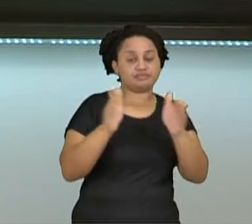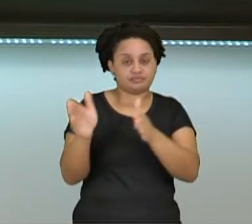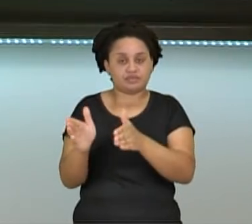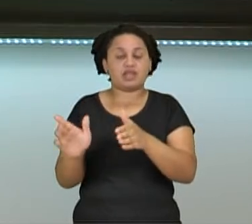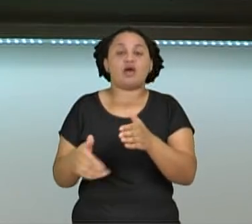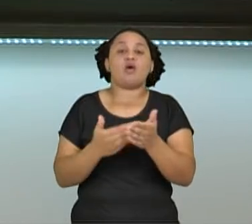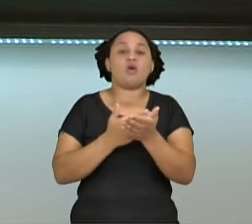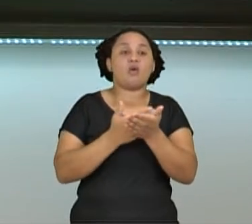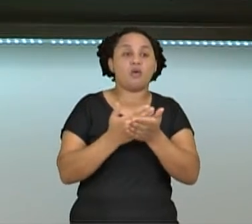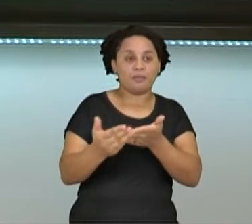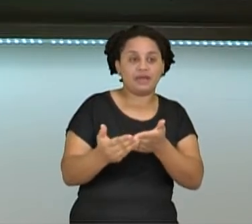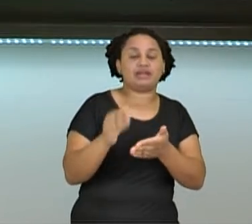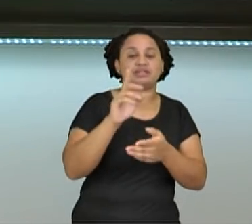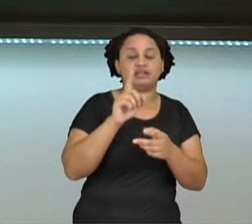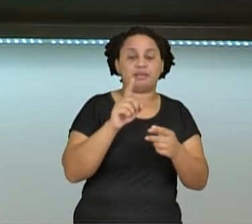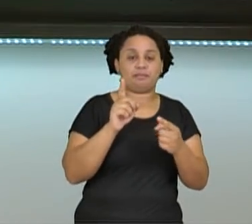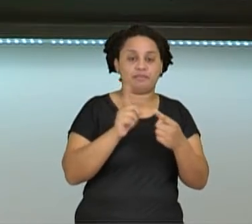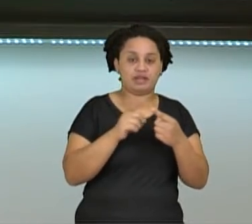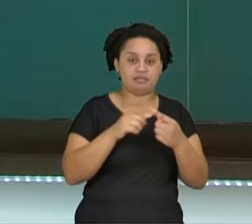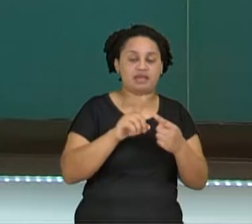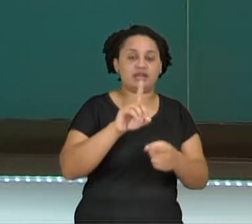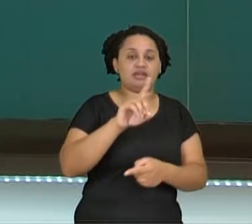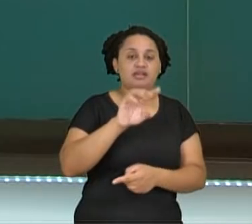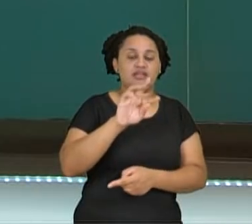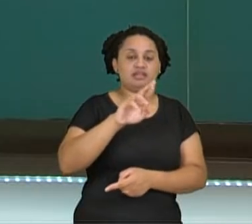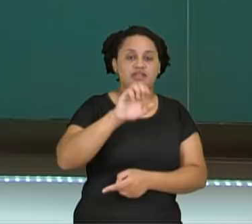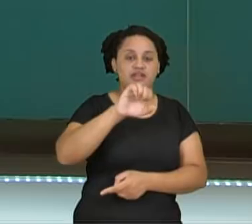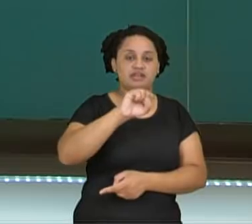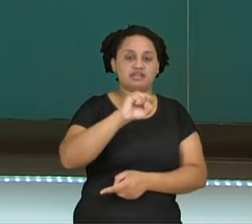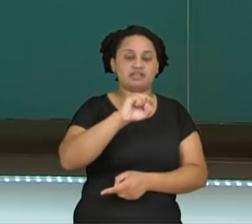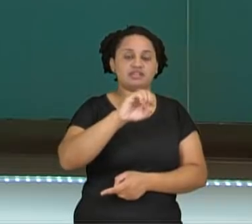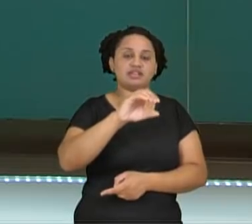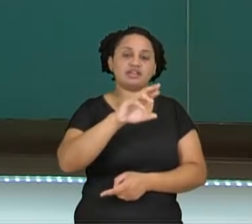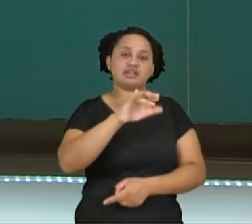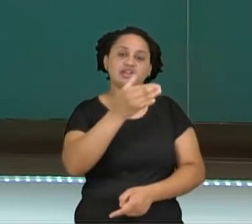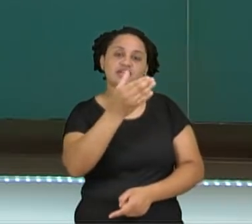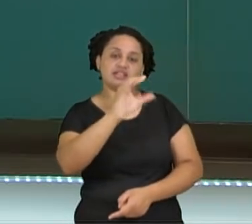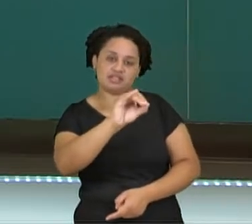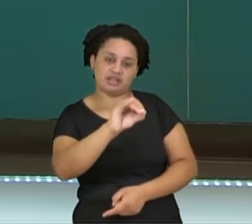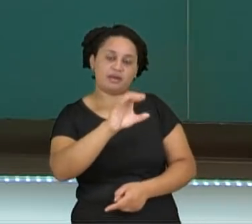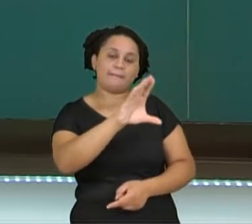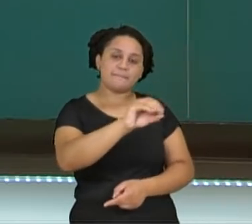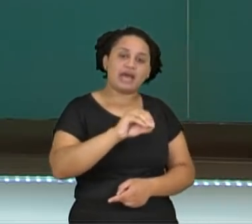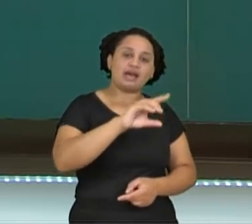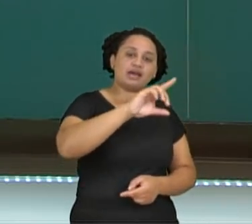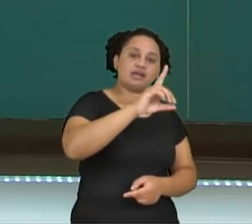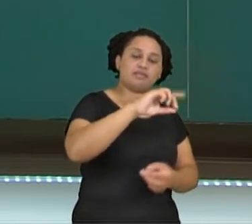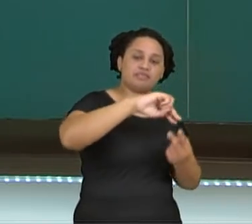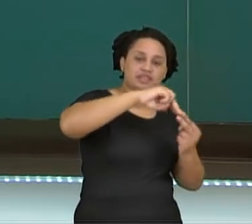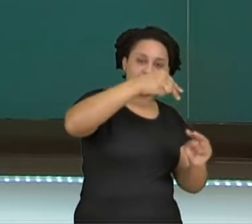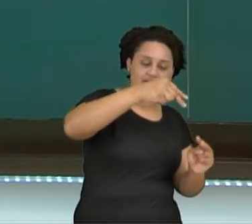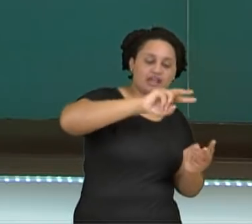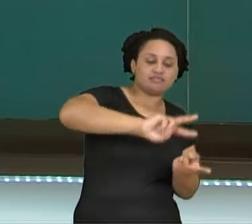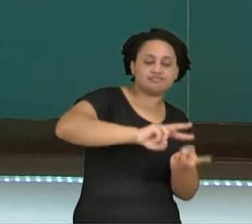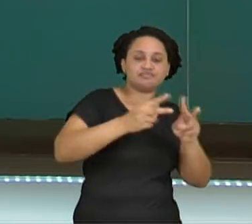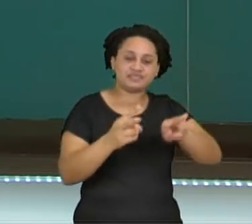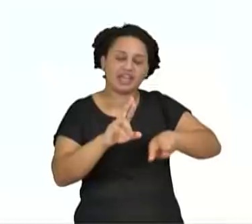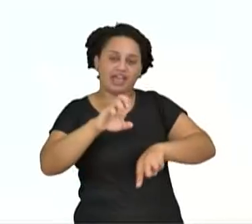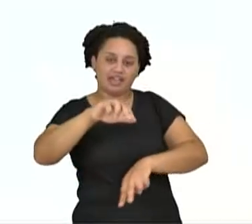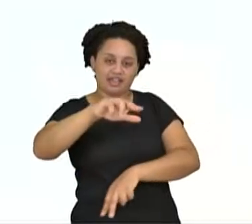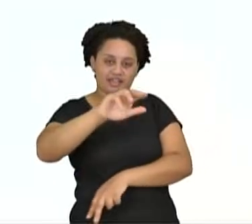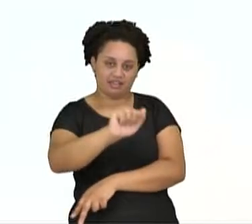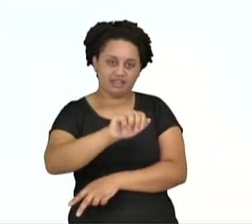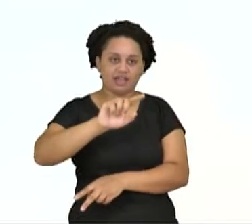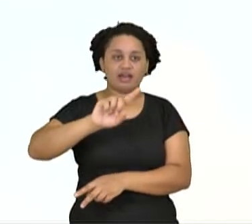então com a transcrição, que pega a molécula de DNA e transcreve em um RNA mensageiro, e depois